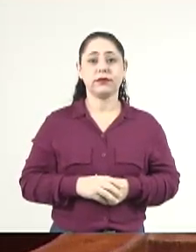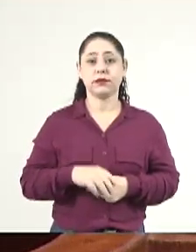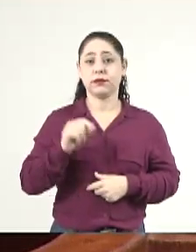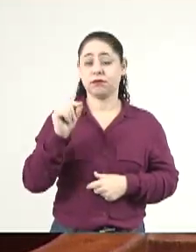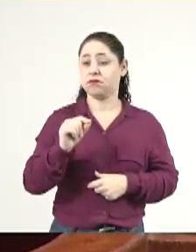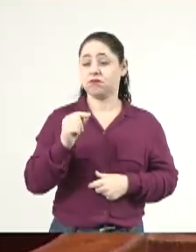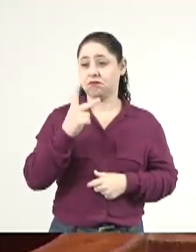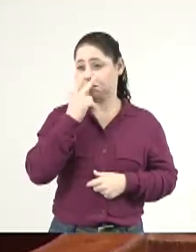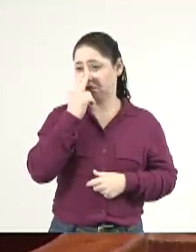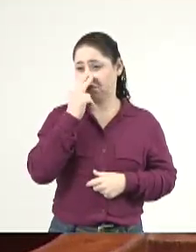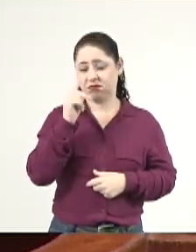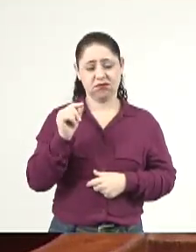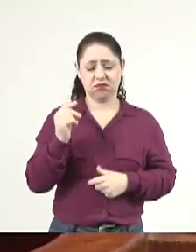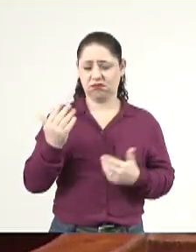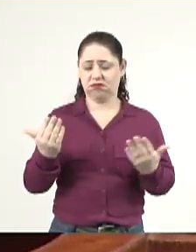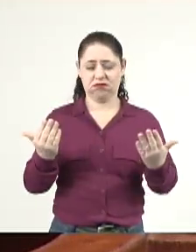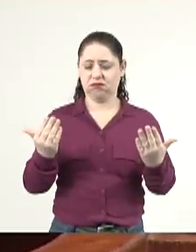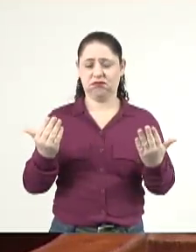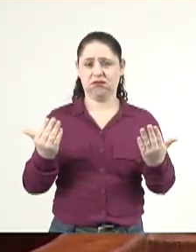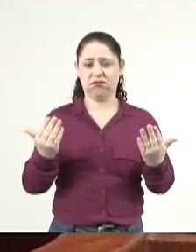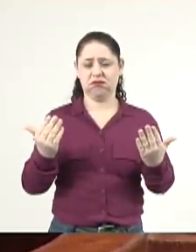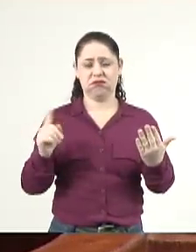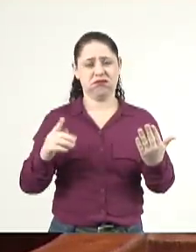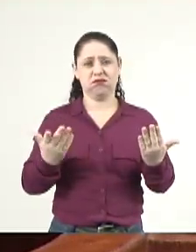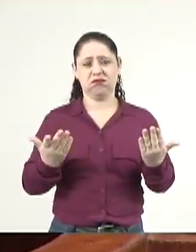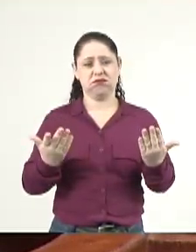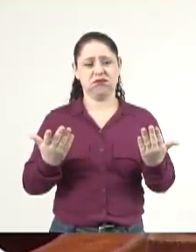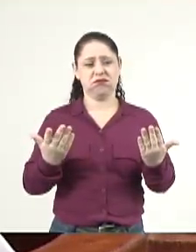chega a ser